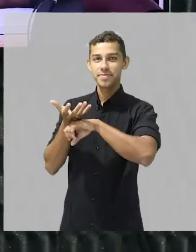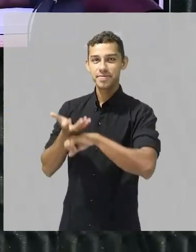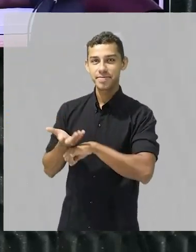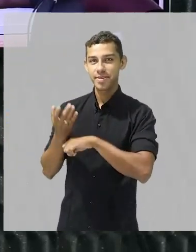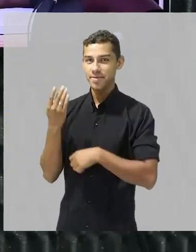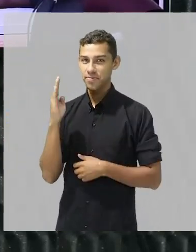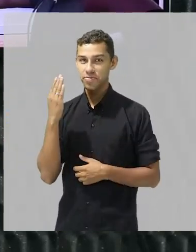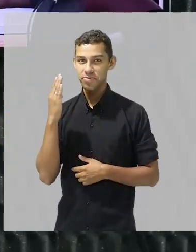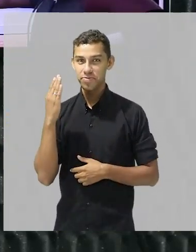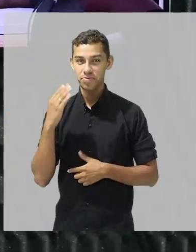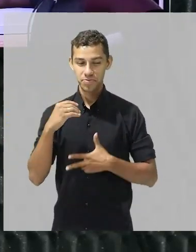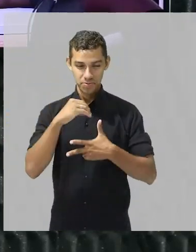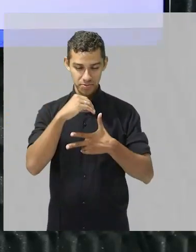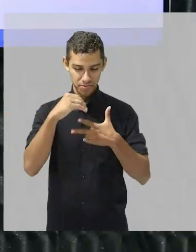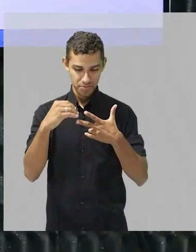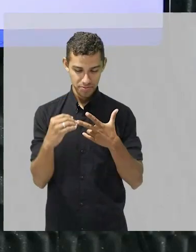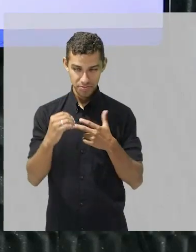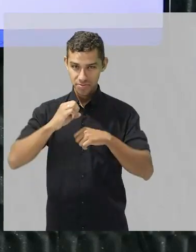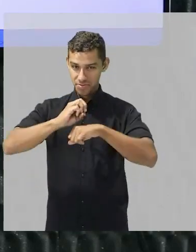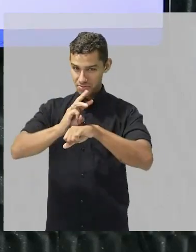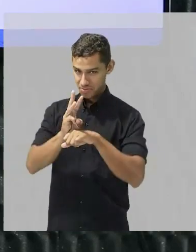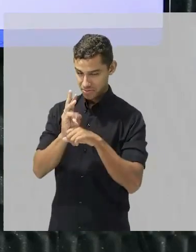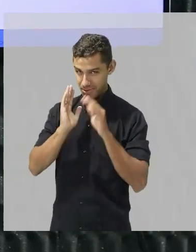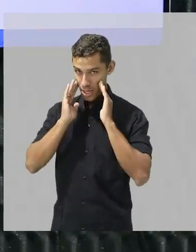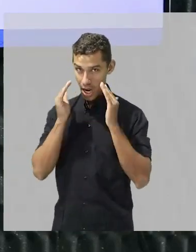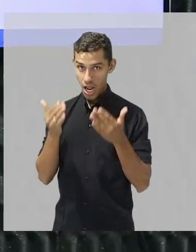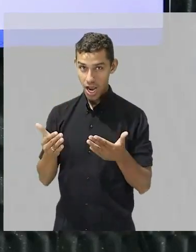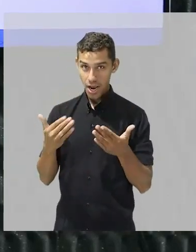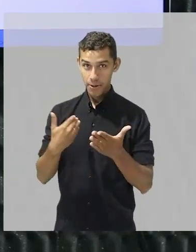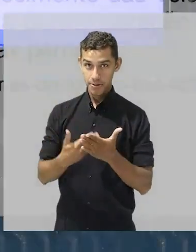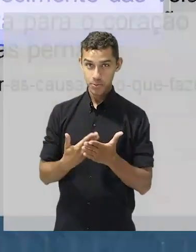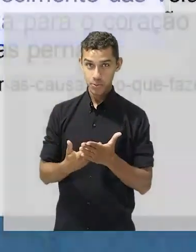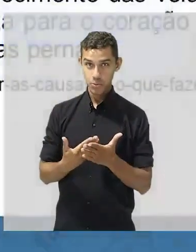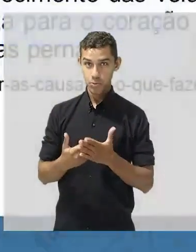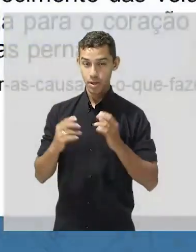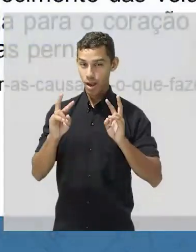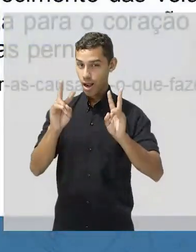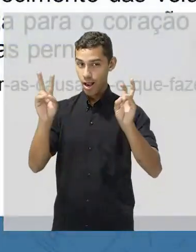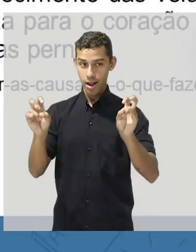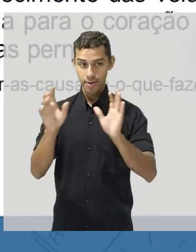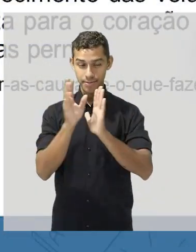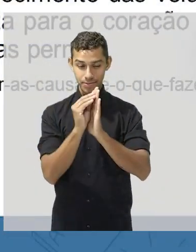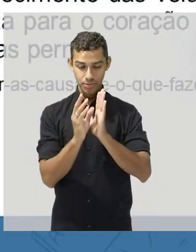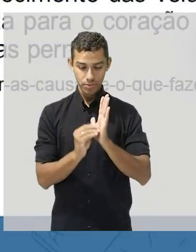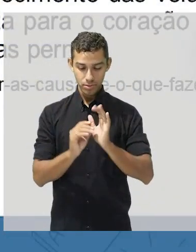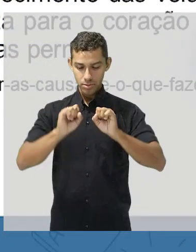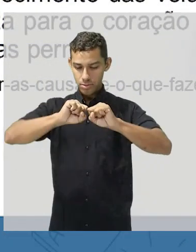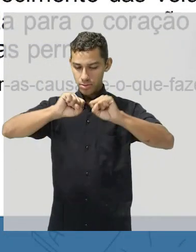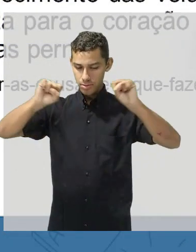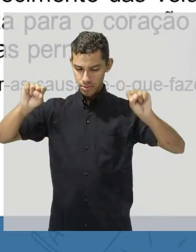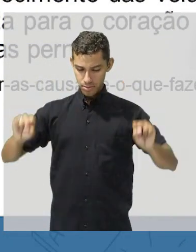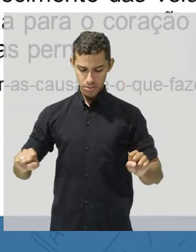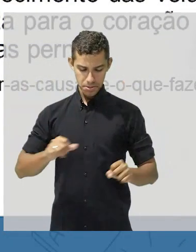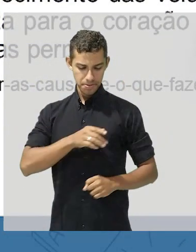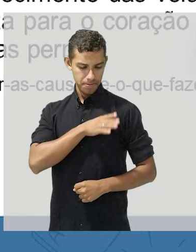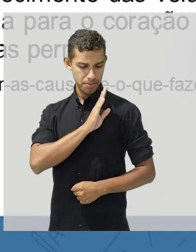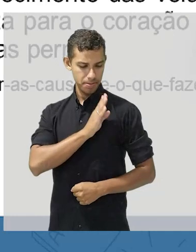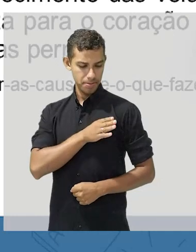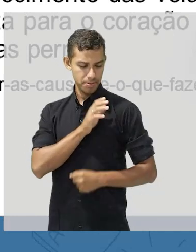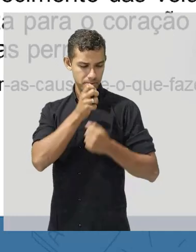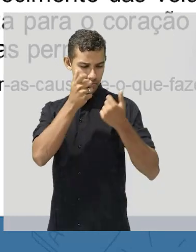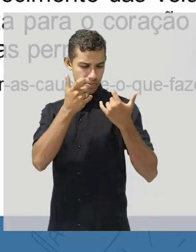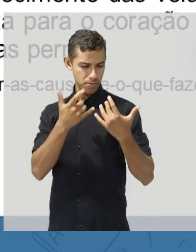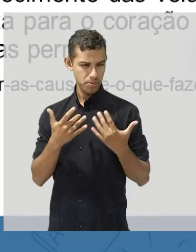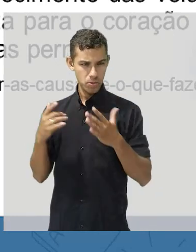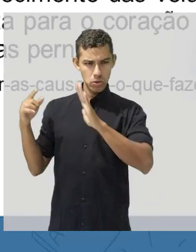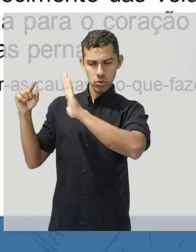biologia. E hoje nós vamos trabalhar, pessoal, o conteúdo de sistema cardiovascular. Tá? Nós vamos responder aqui algumas questões. A gente